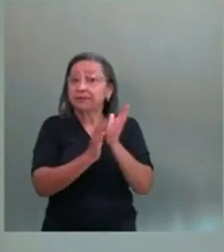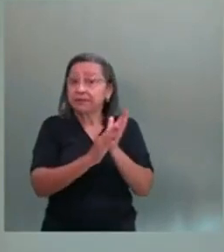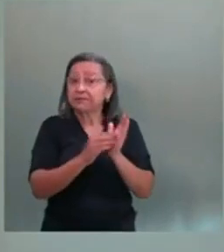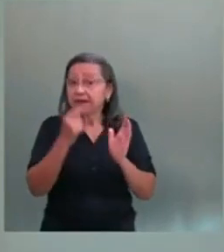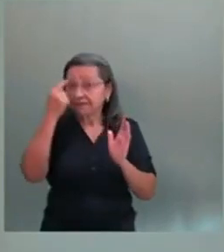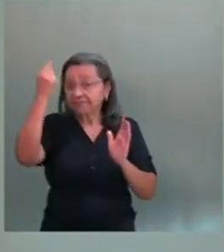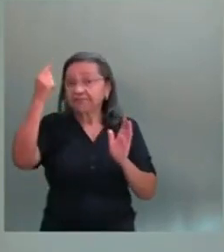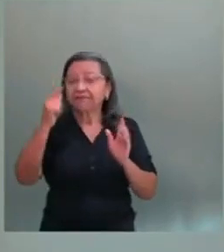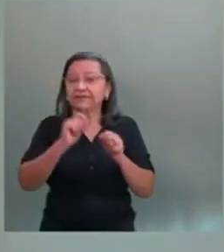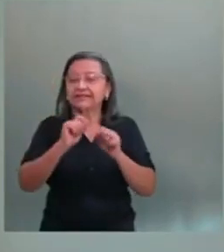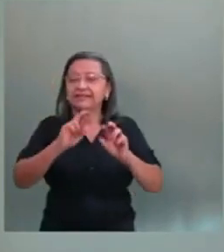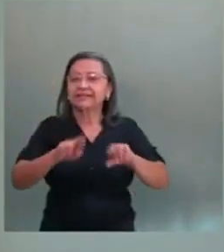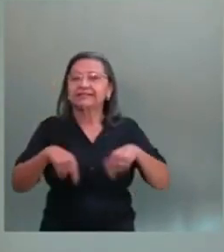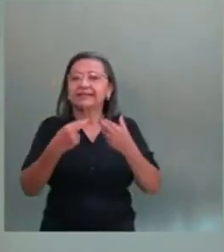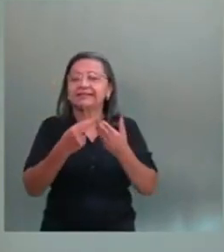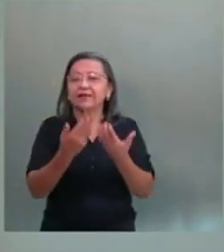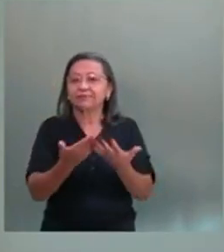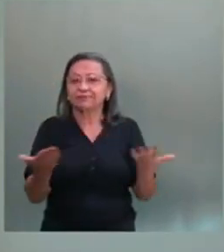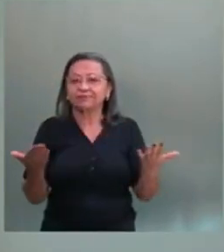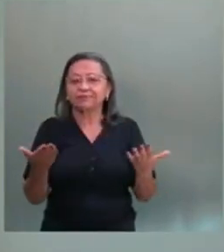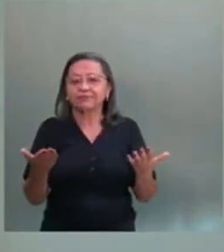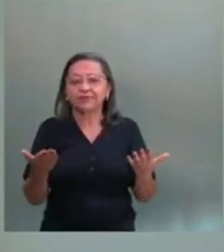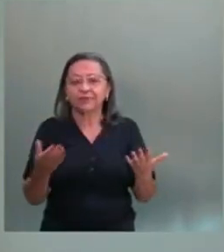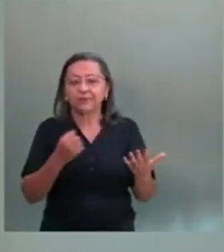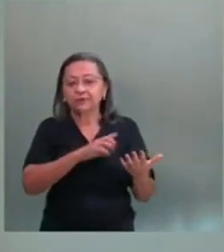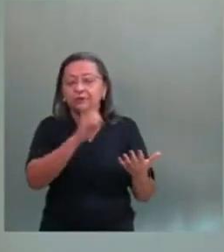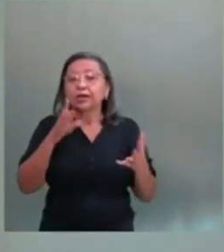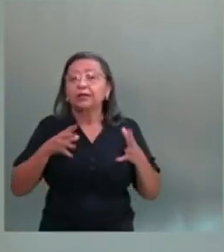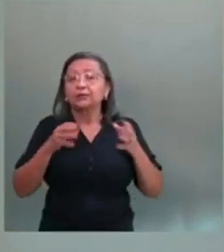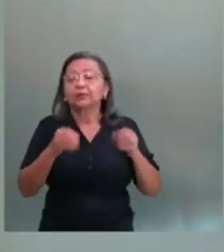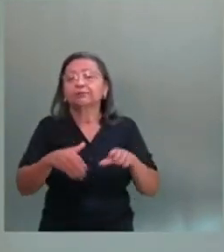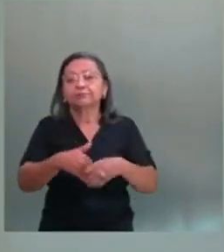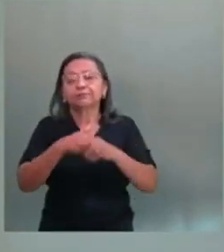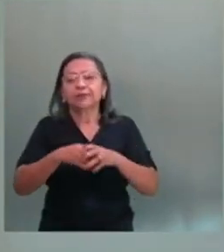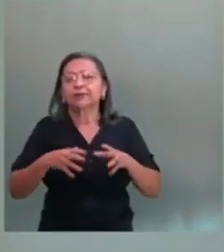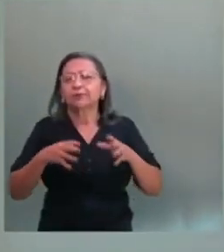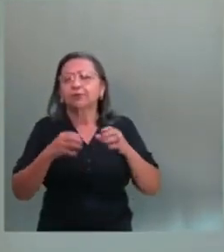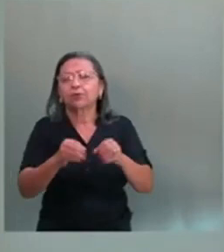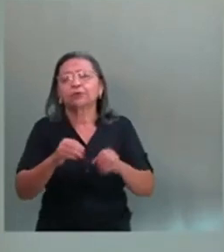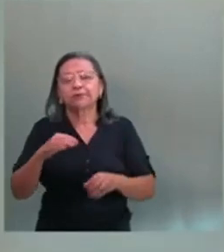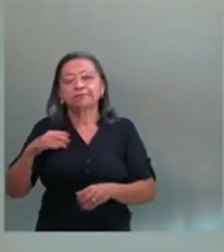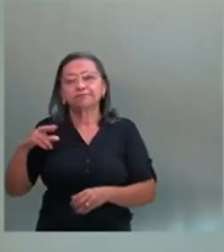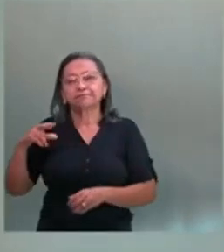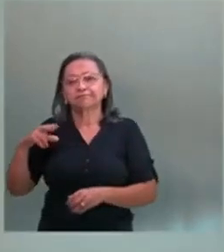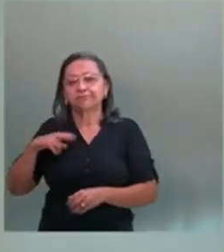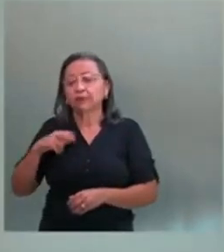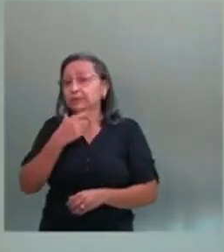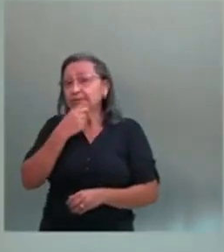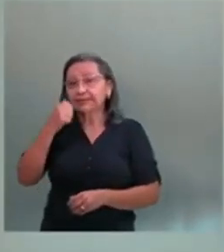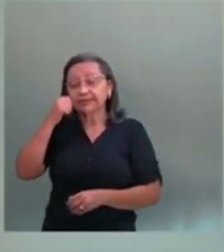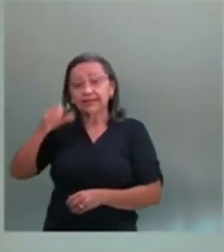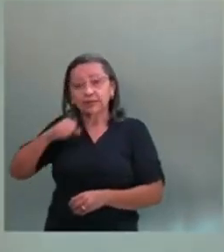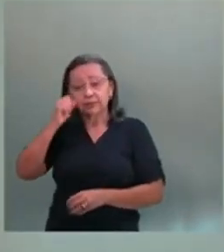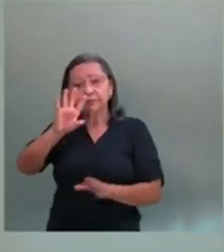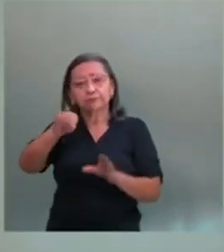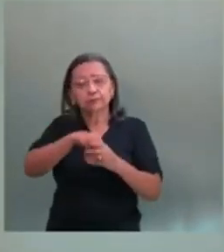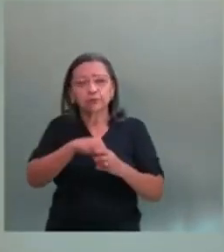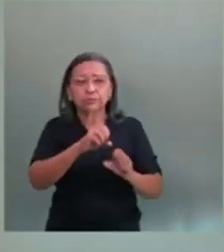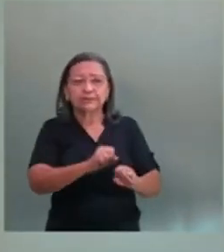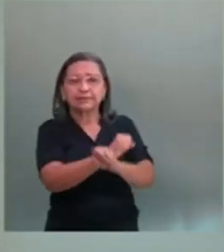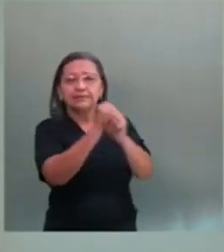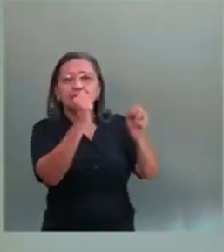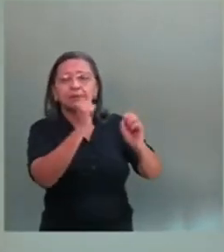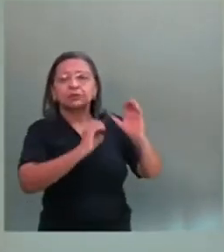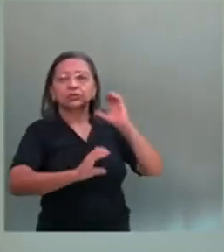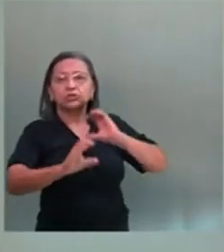bom dia a todos. Eu cumprimento aos participantes, em particular os senadores e os integrantes do Sistema de Informação do